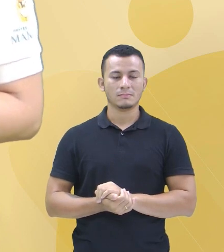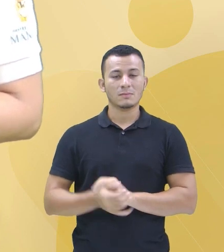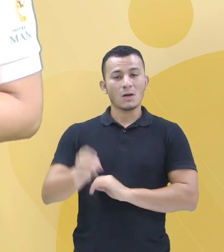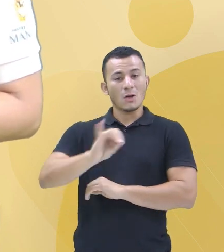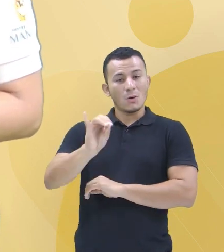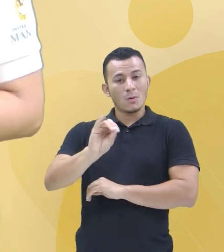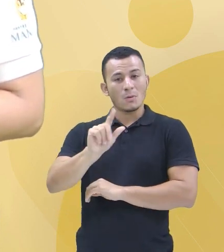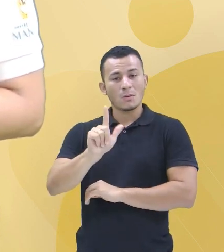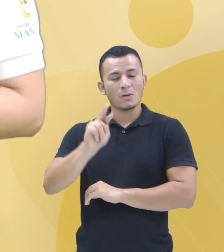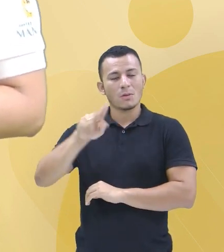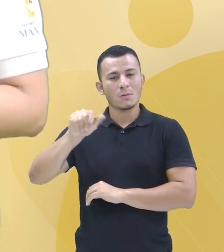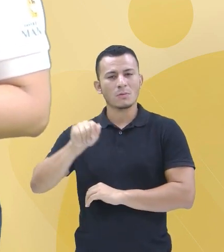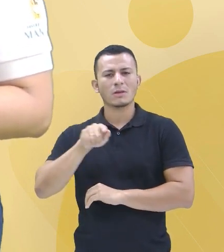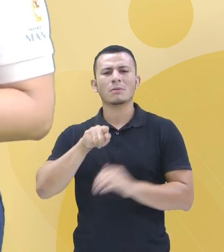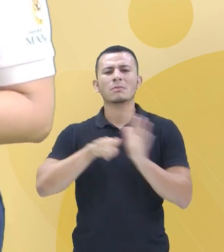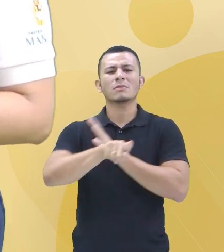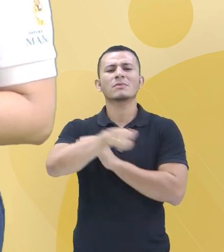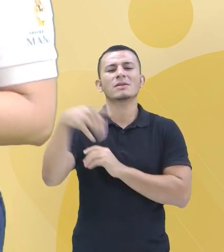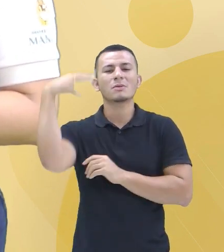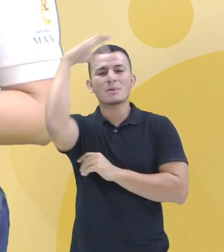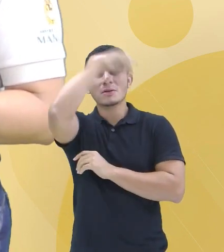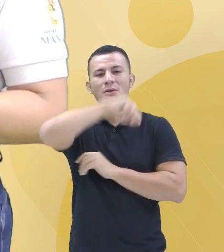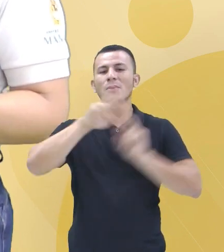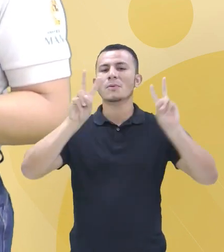Luna, o que você aprendeu hoje?